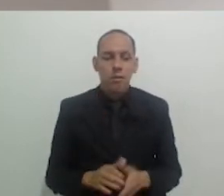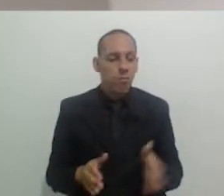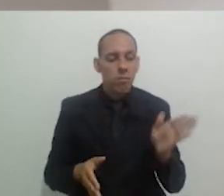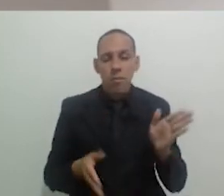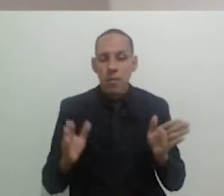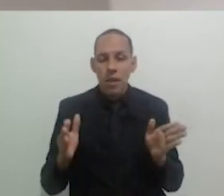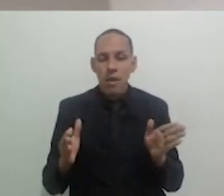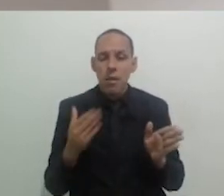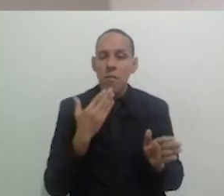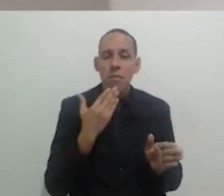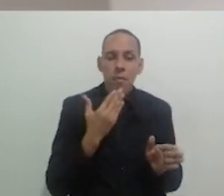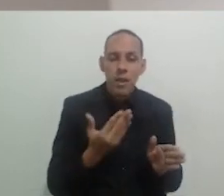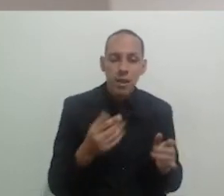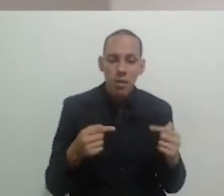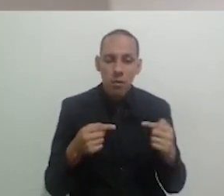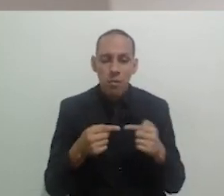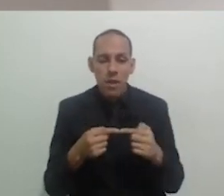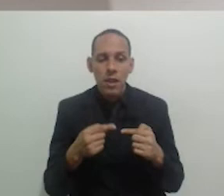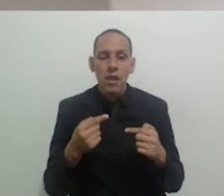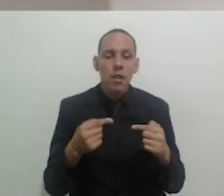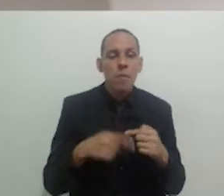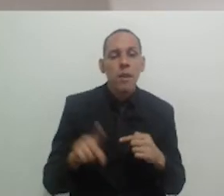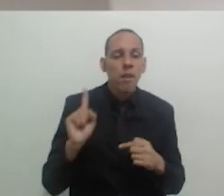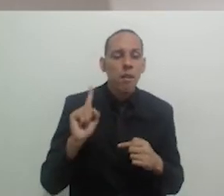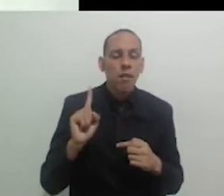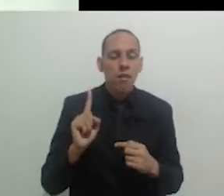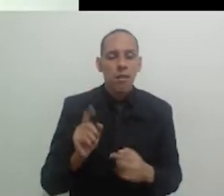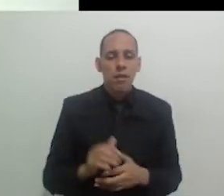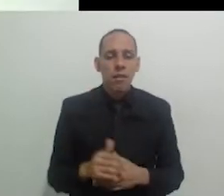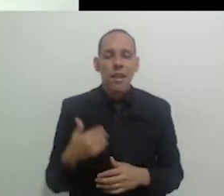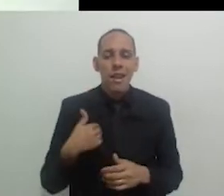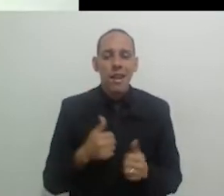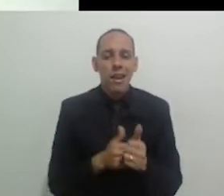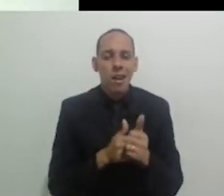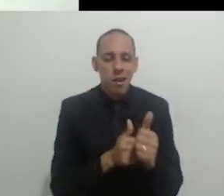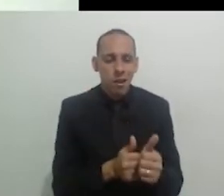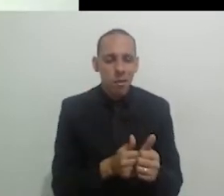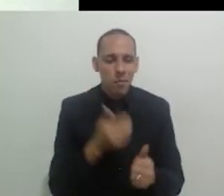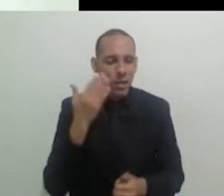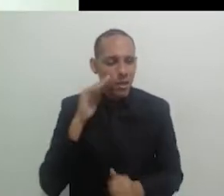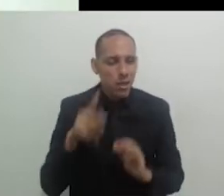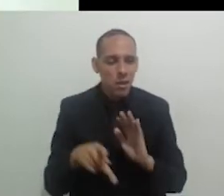improcedência. Eu tô acompanhando o entendimento da corrente